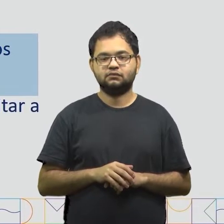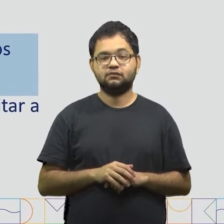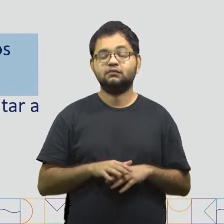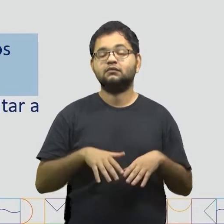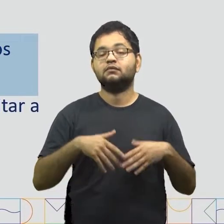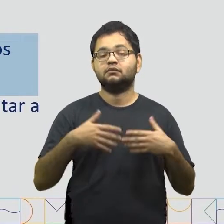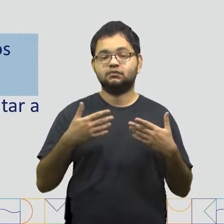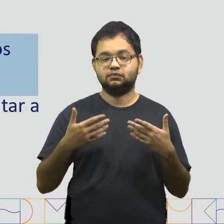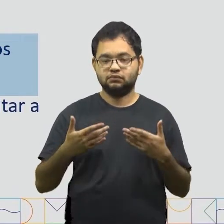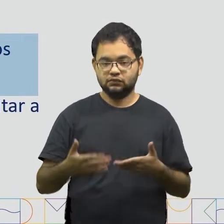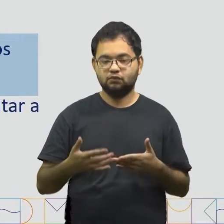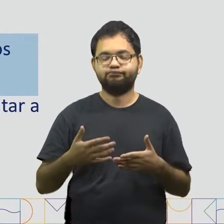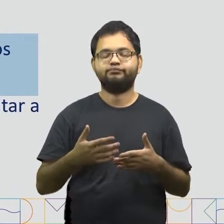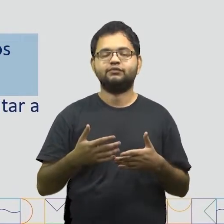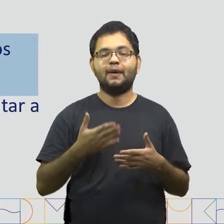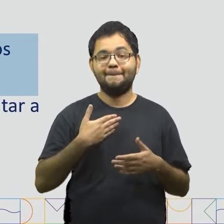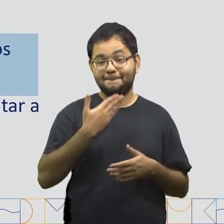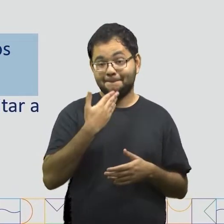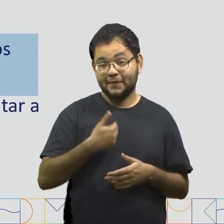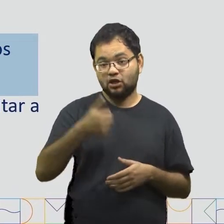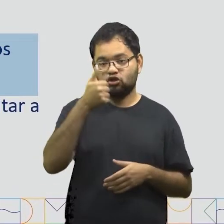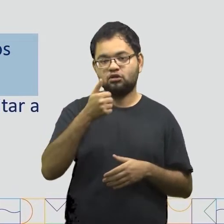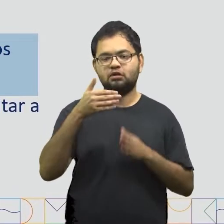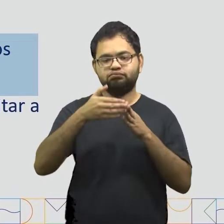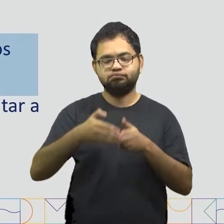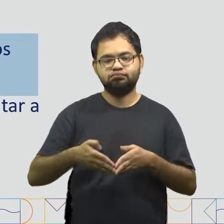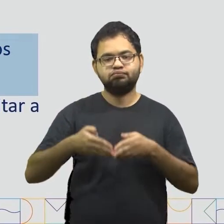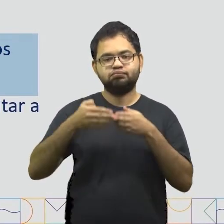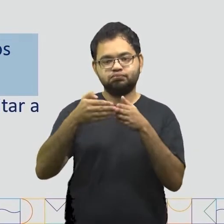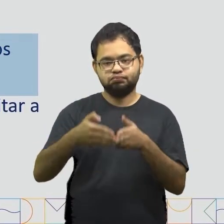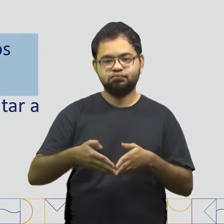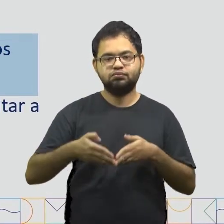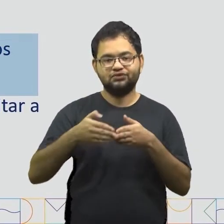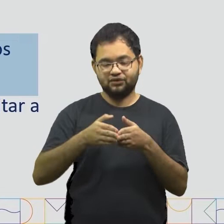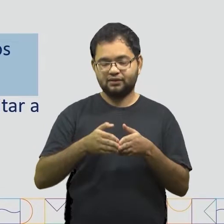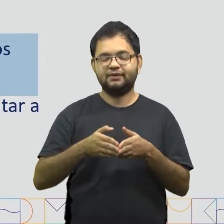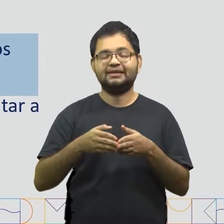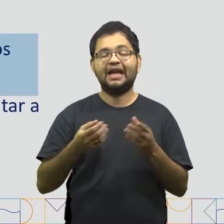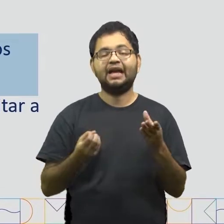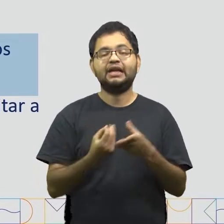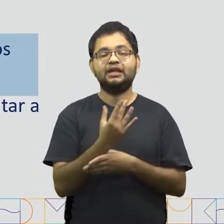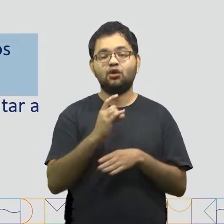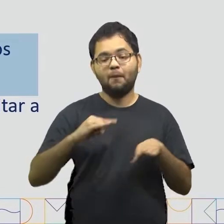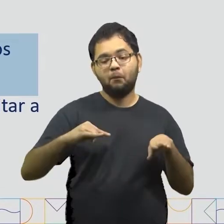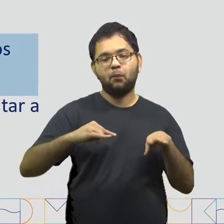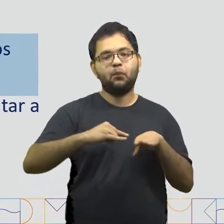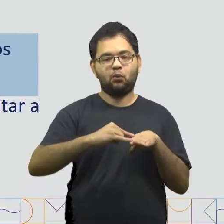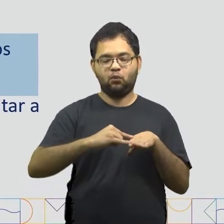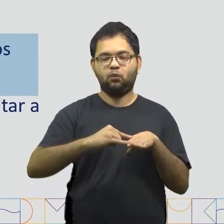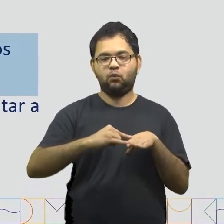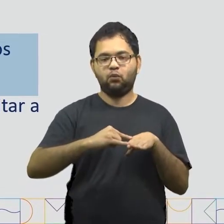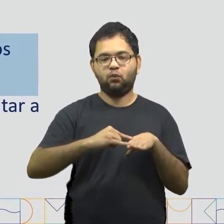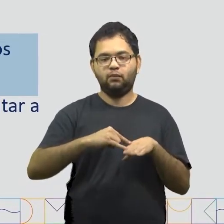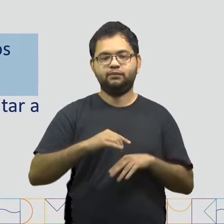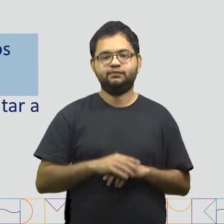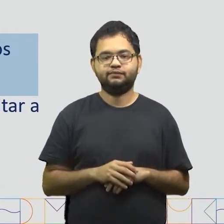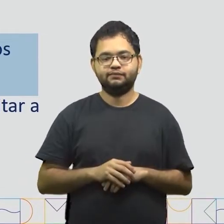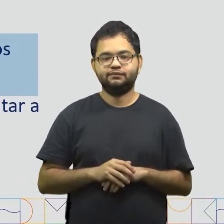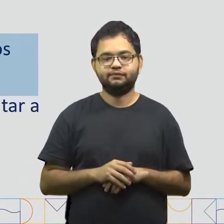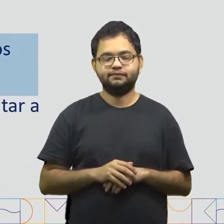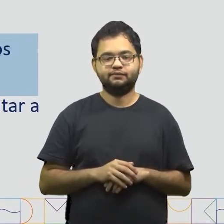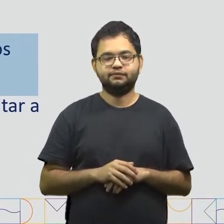para aumentar a eficácia do transporte marítimo os romanos criaram postos em locais Chaves